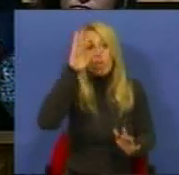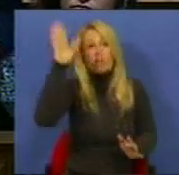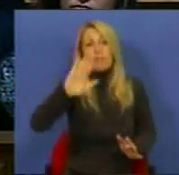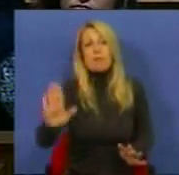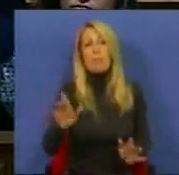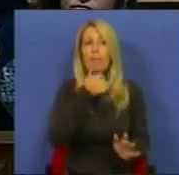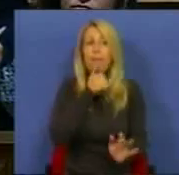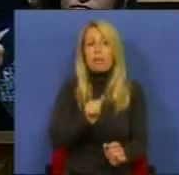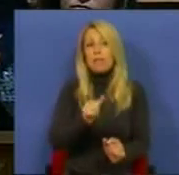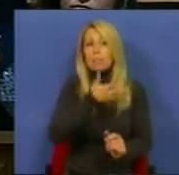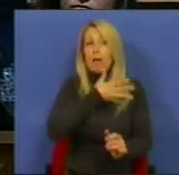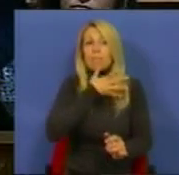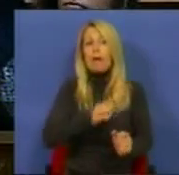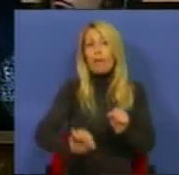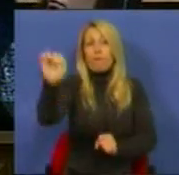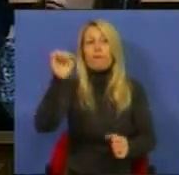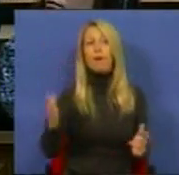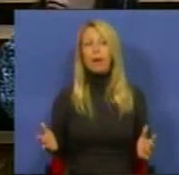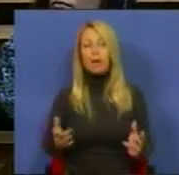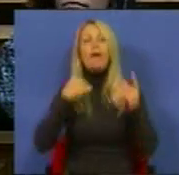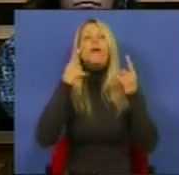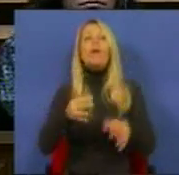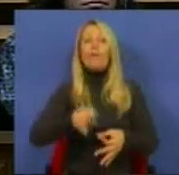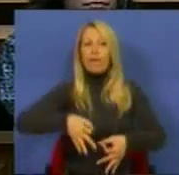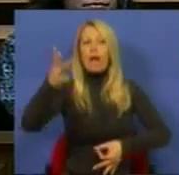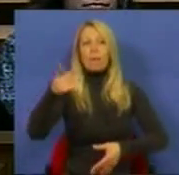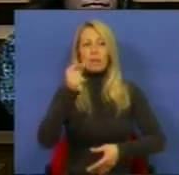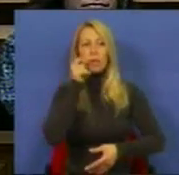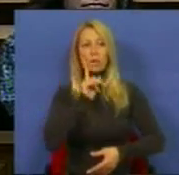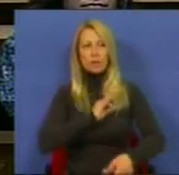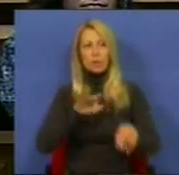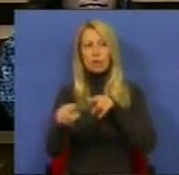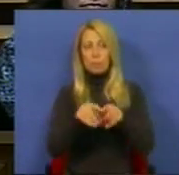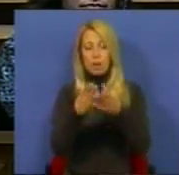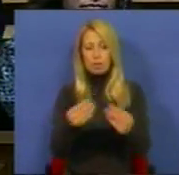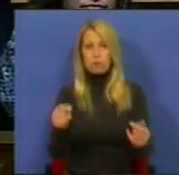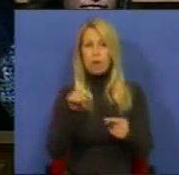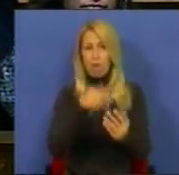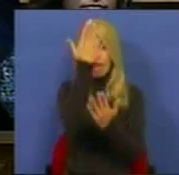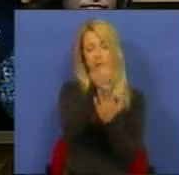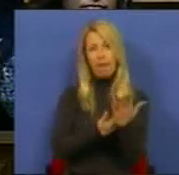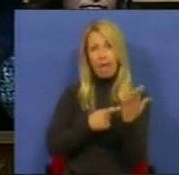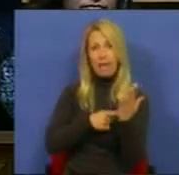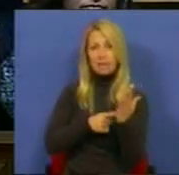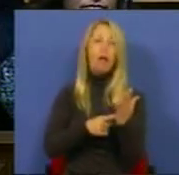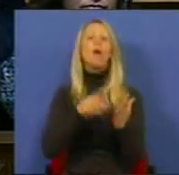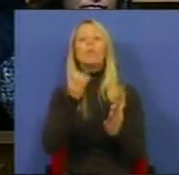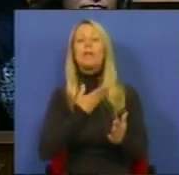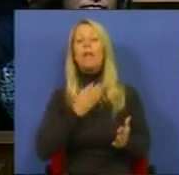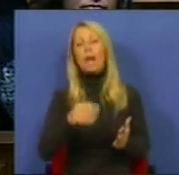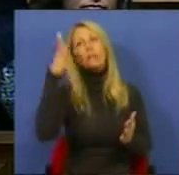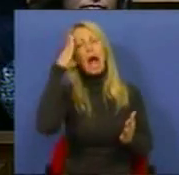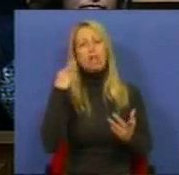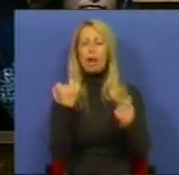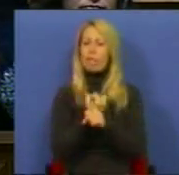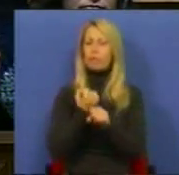seu desejo. Finalmente, senhoras e senhores deputados, com esta resolução, o CDS entende que cumpriu o seu papel. Muito bem.